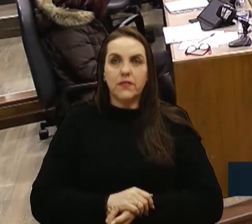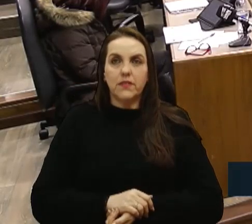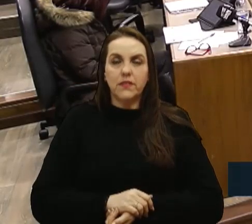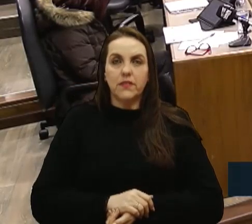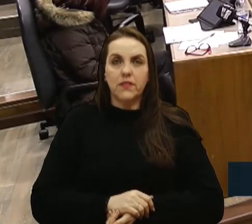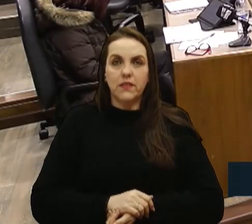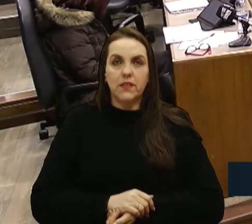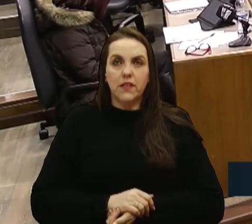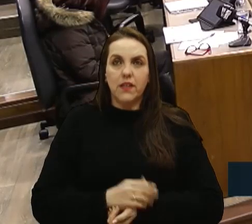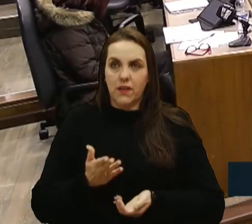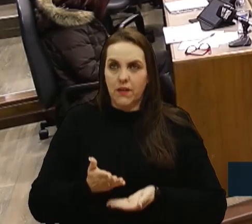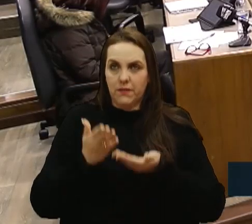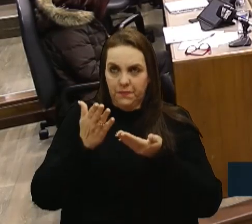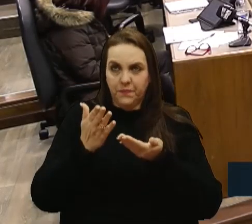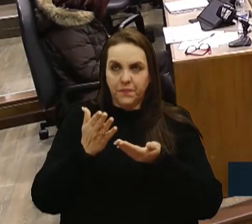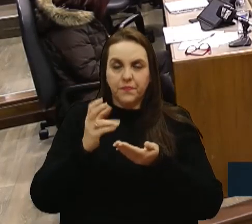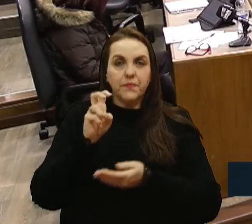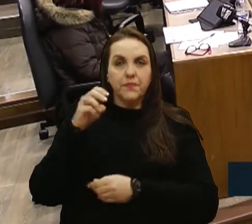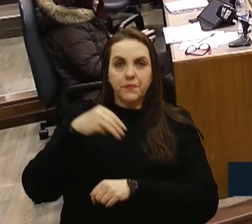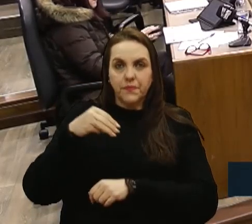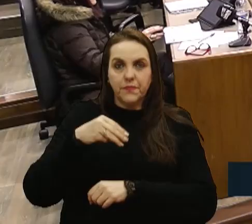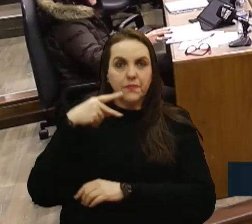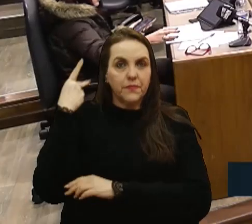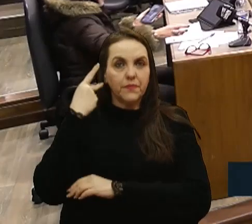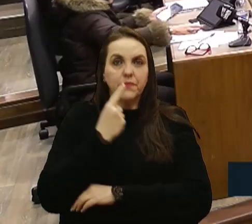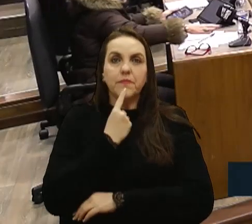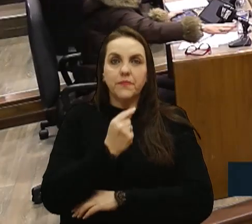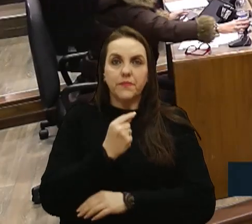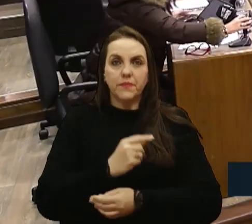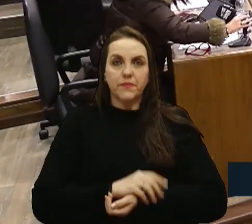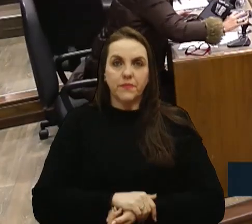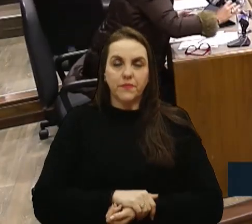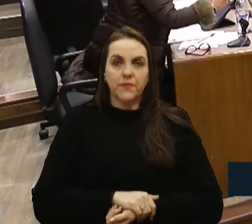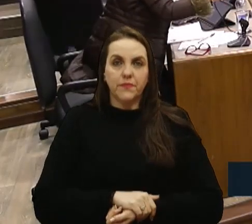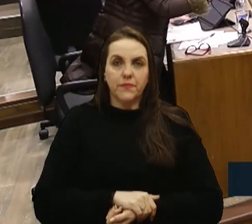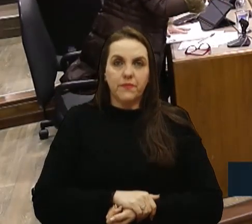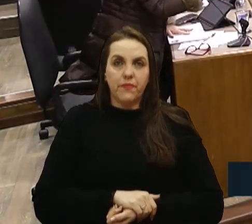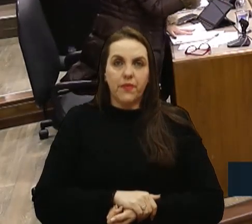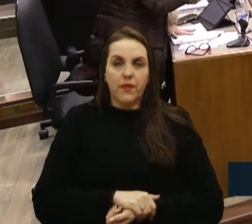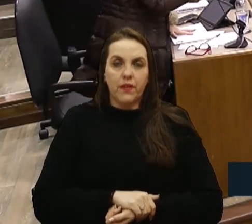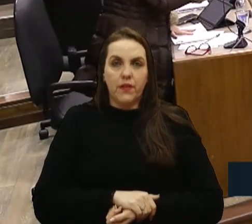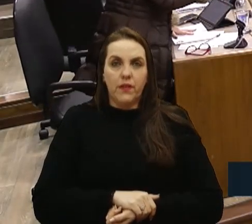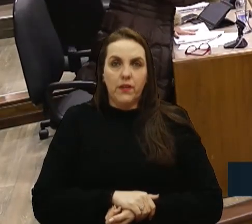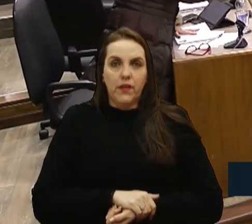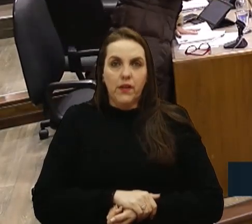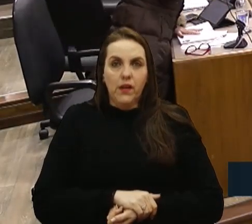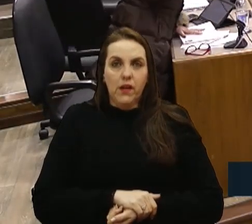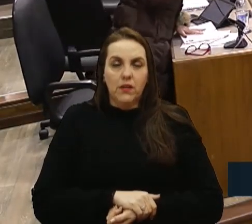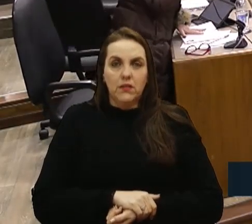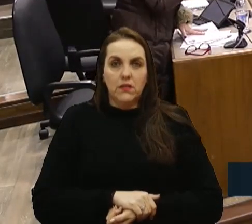palavra por 5 minutos, a vereadora Rose Frigieri.